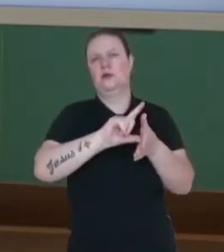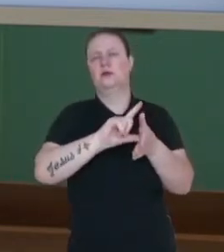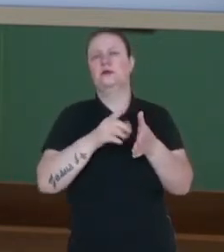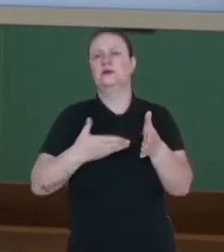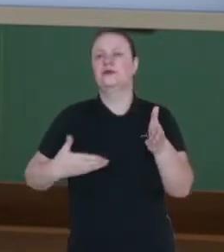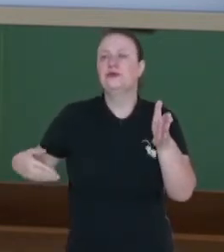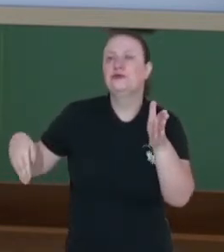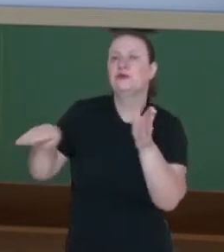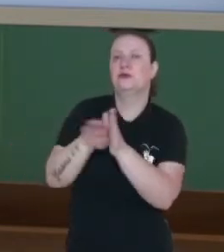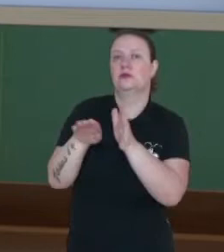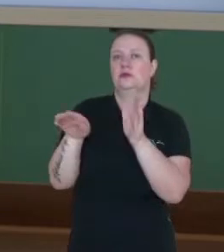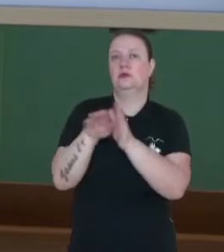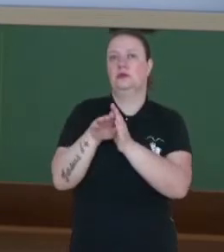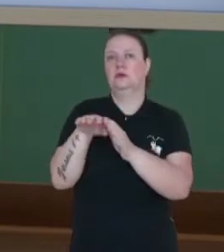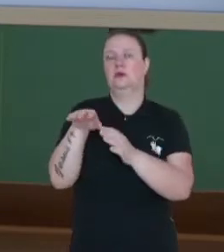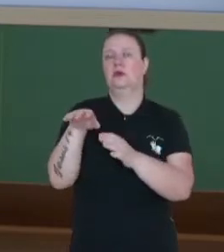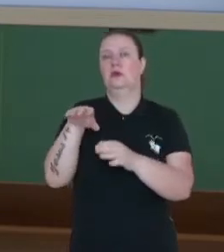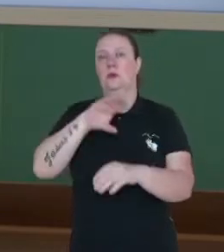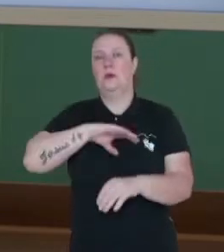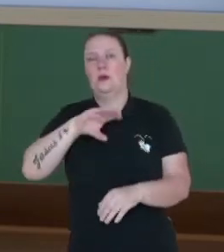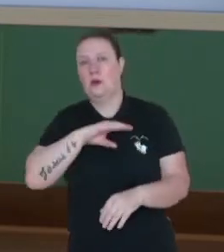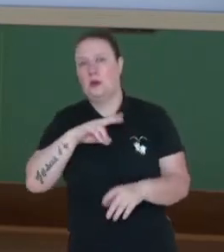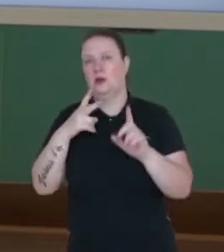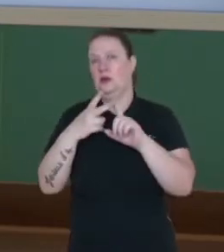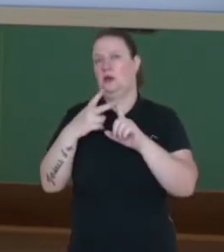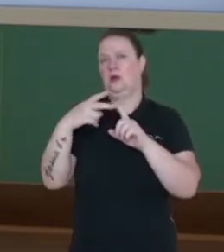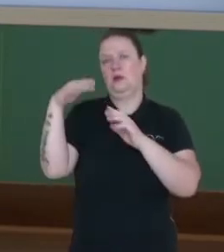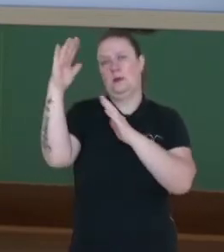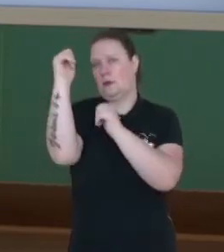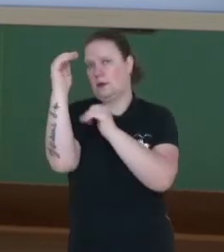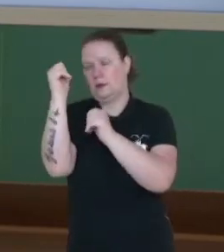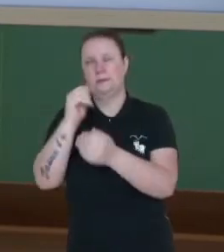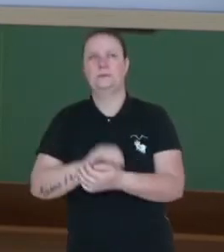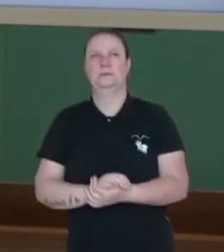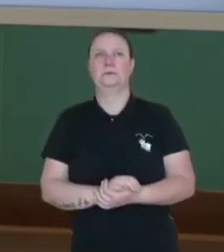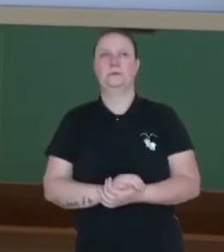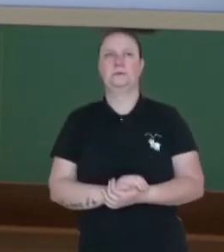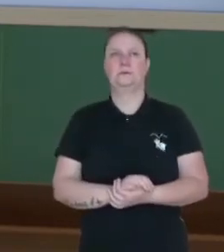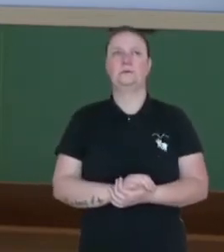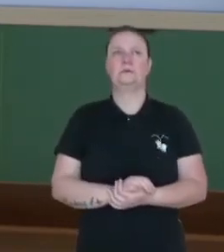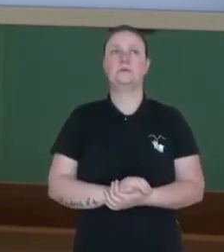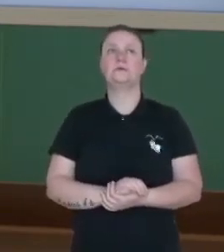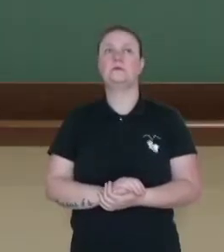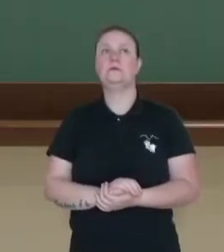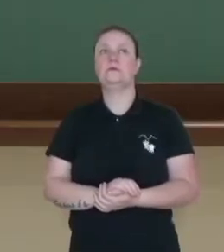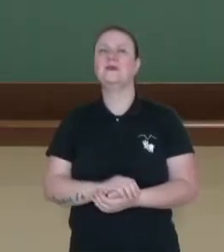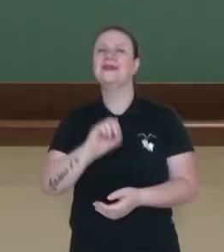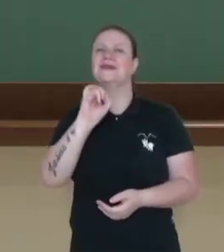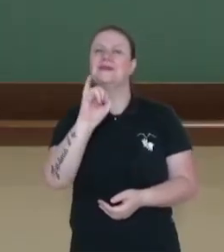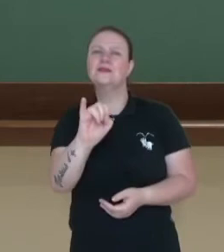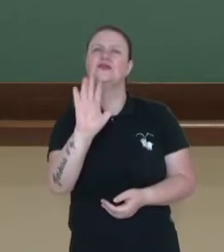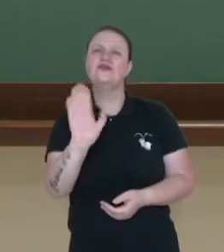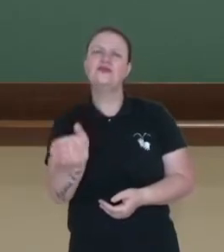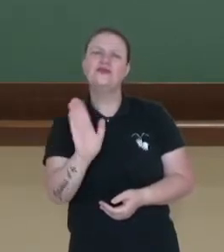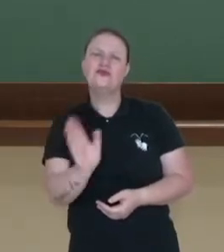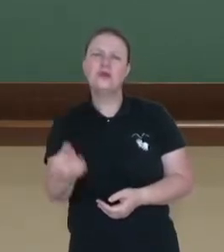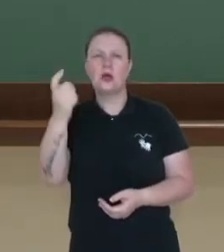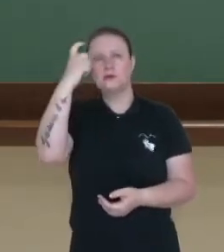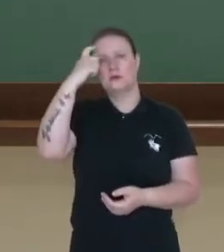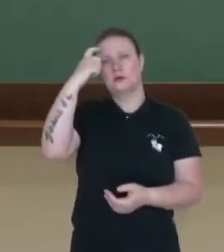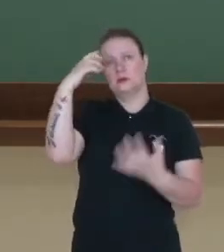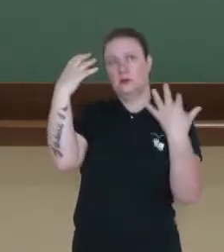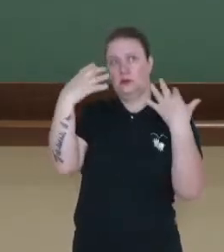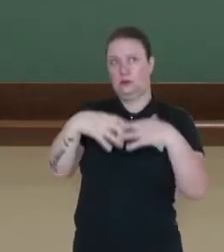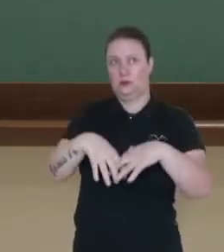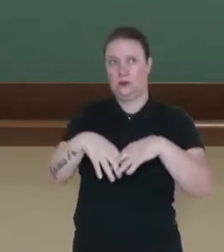chegada dos portugueses e dos espanhóis aqui. Tá bom? Então aqui, ó, se você já refletiu, para a gente